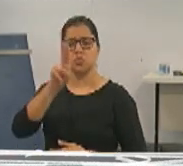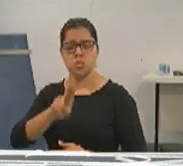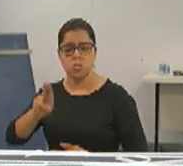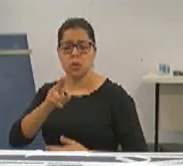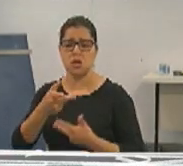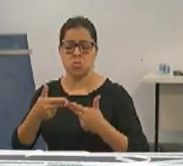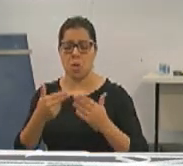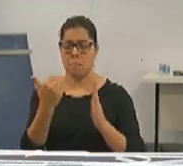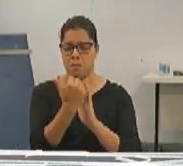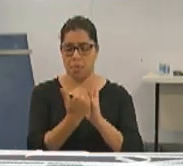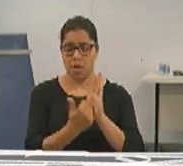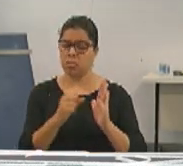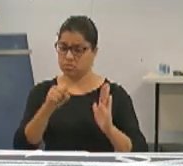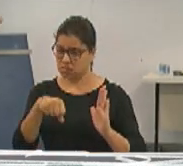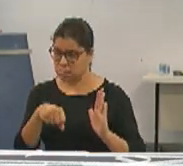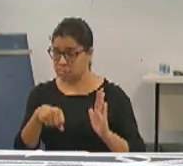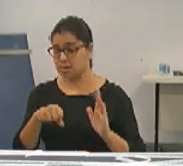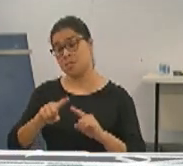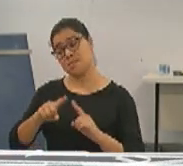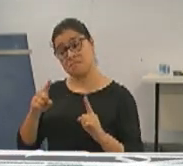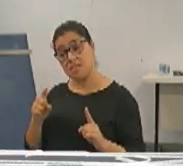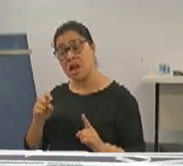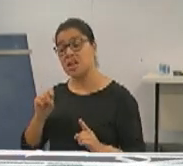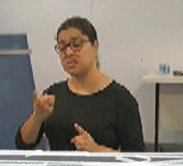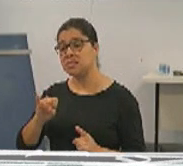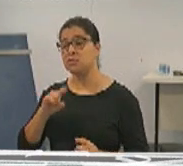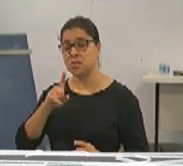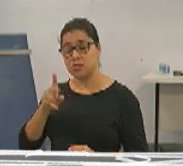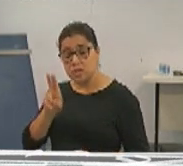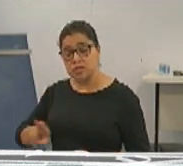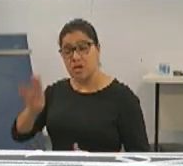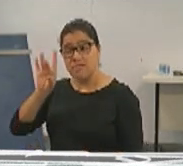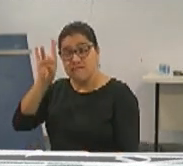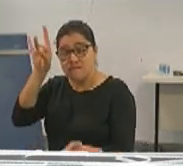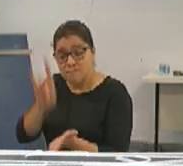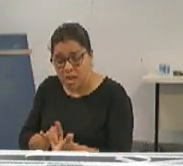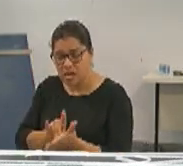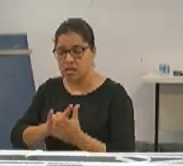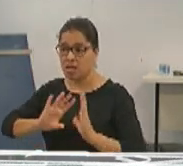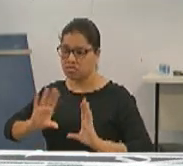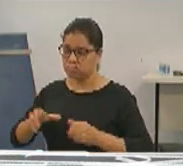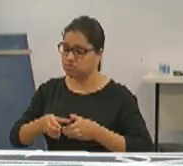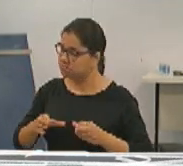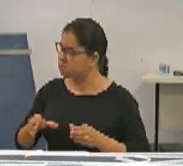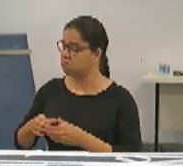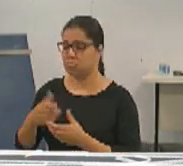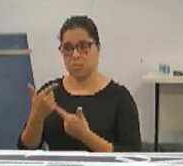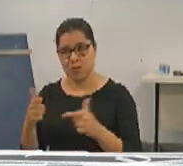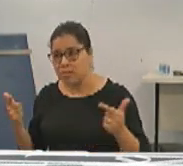coloca, talvez não teríamos duas chapas da reitoria concorrendo à reitoria com a gente.